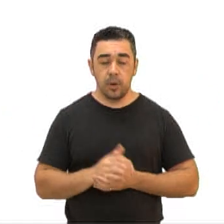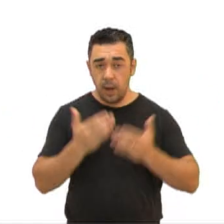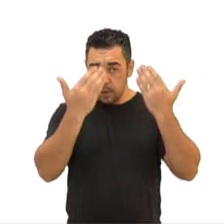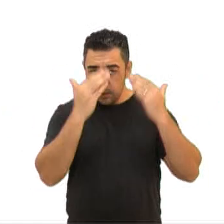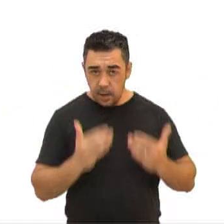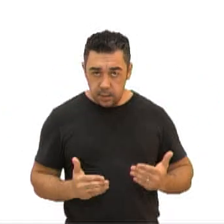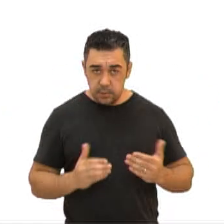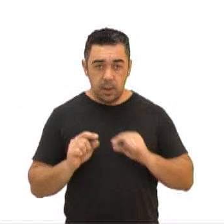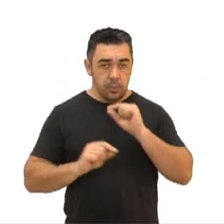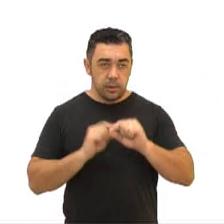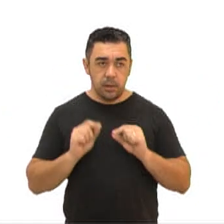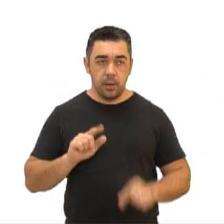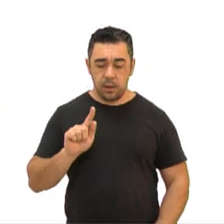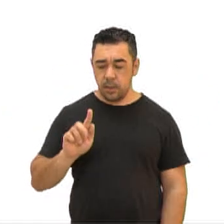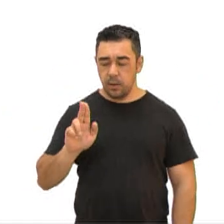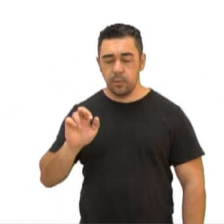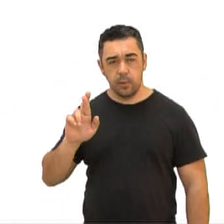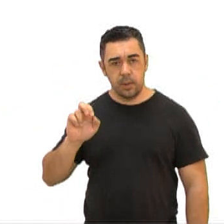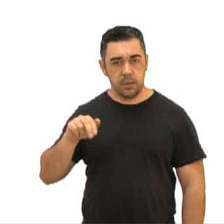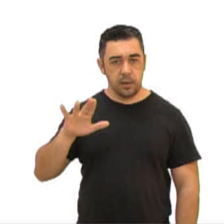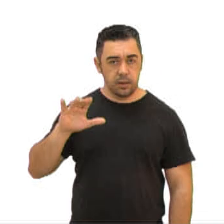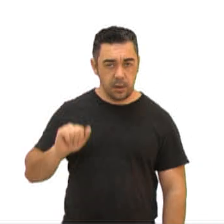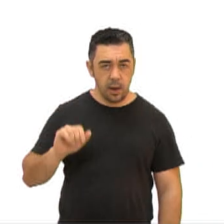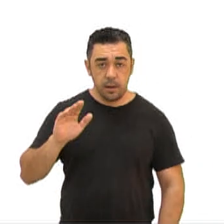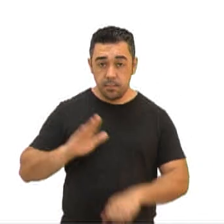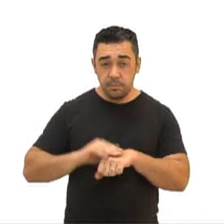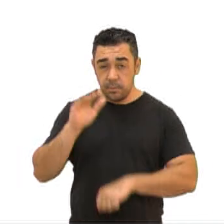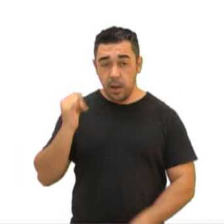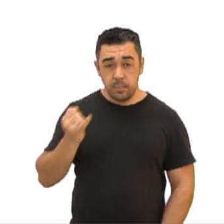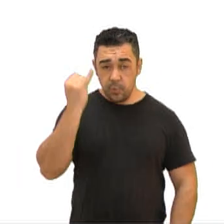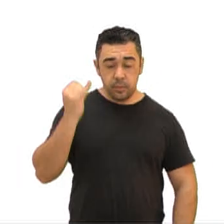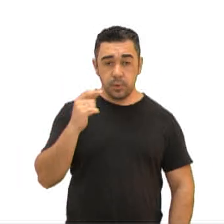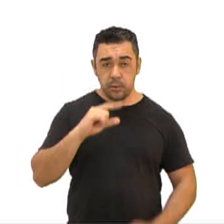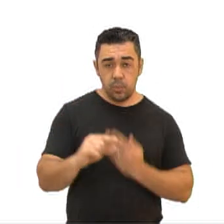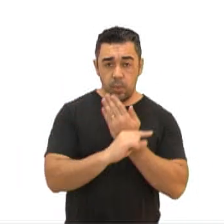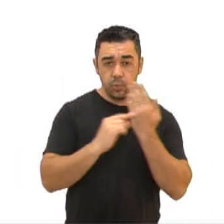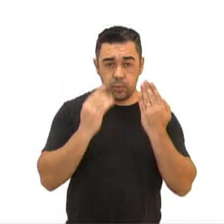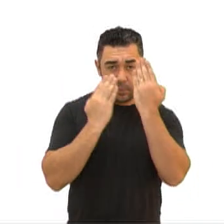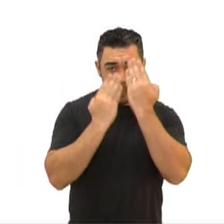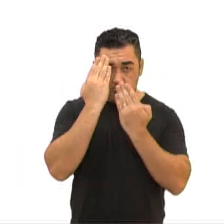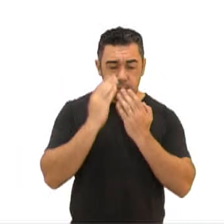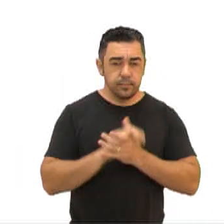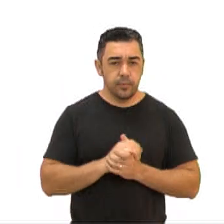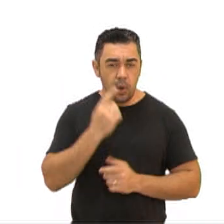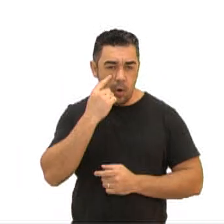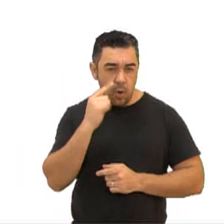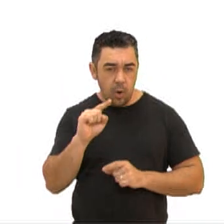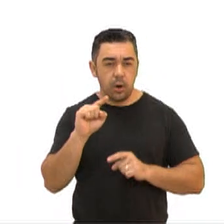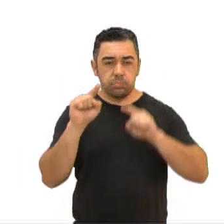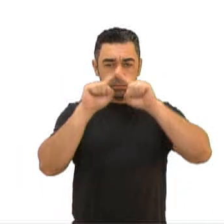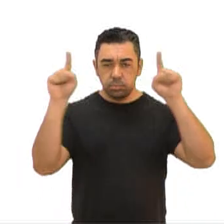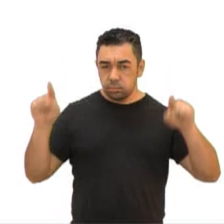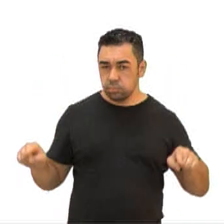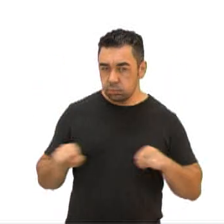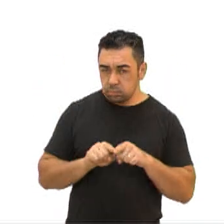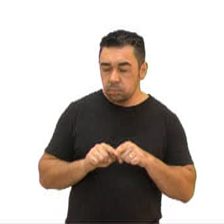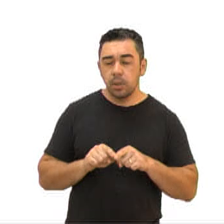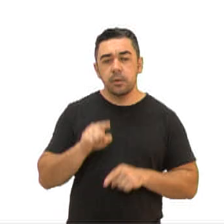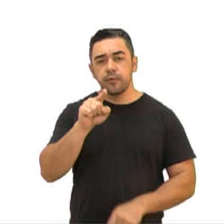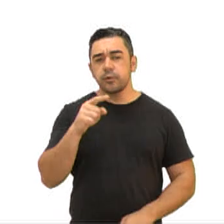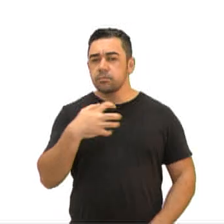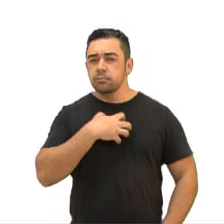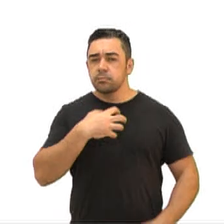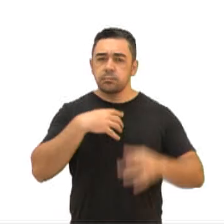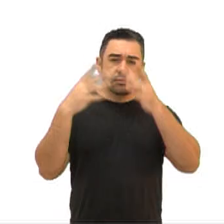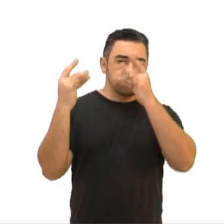analisando obras de arte. Guernica é considerada uma das obras mais importantes de Pablo Picasso. Observe essa obra por alguns minutos e descreva as sensações